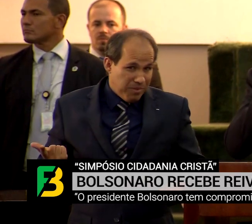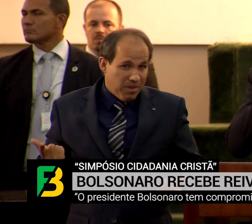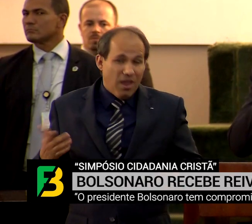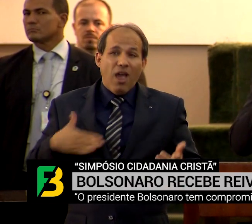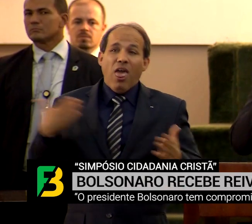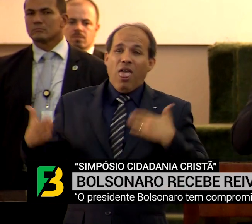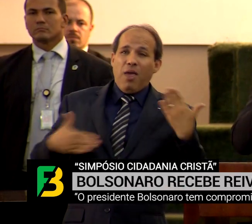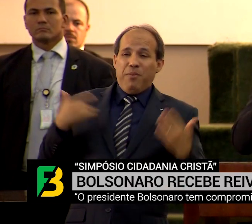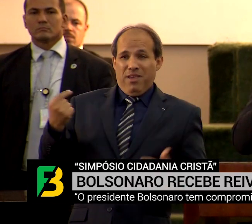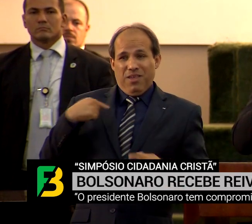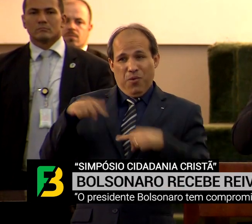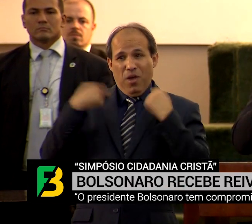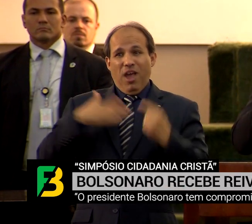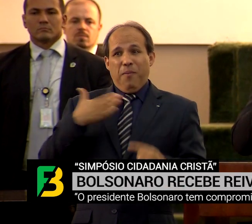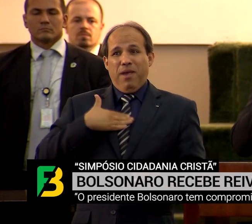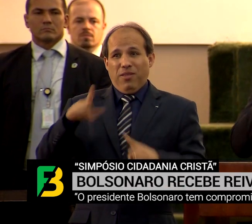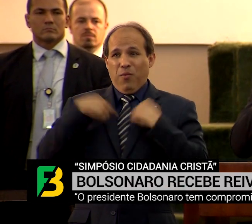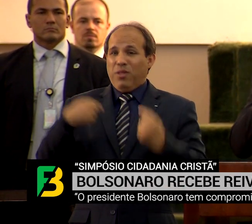ameaças.